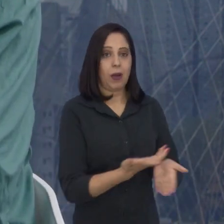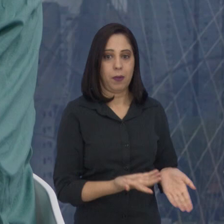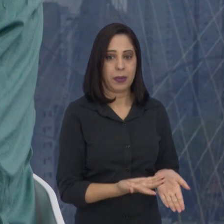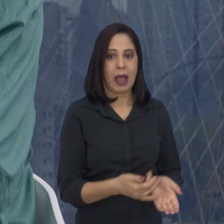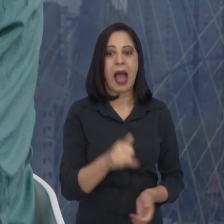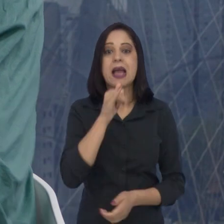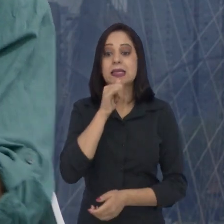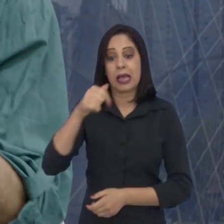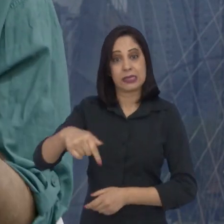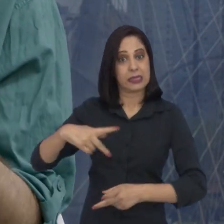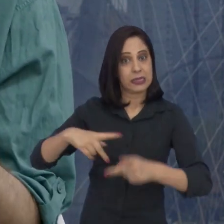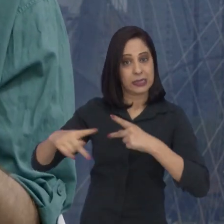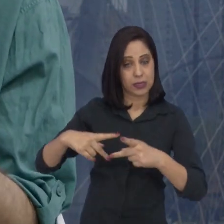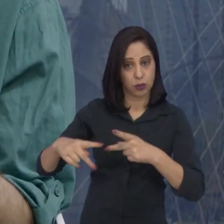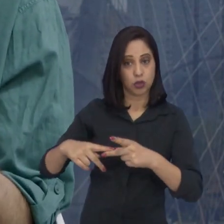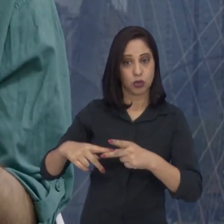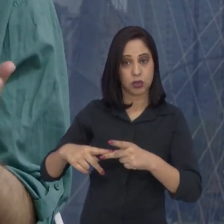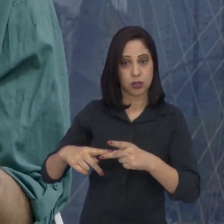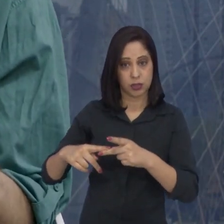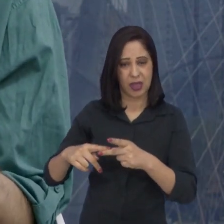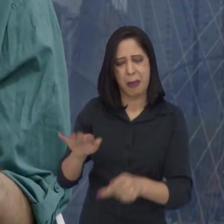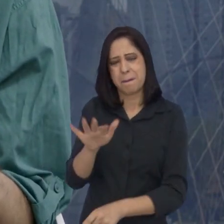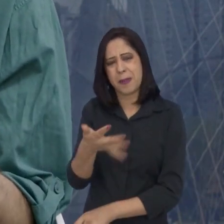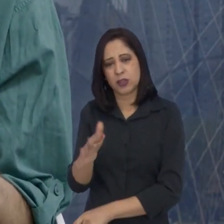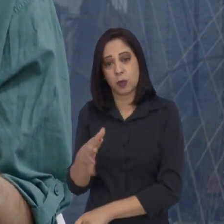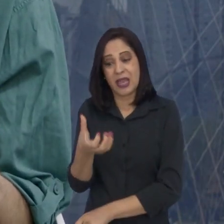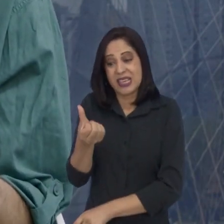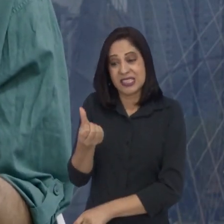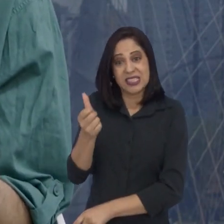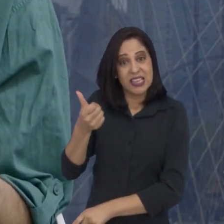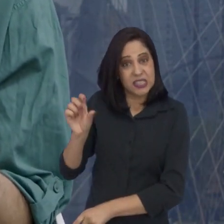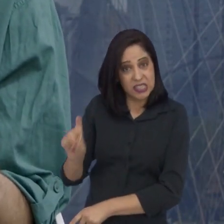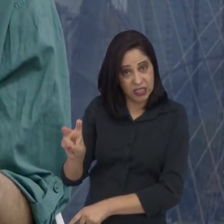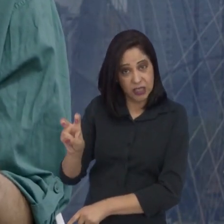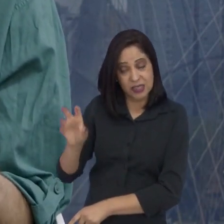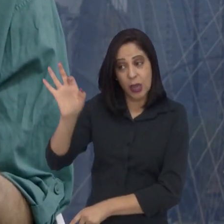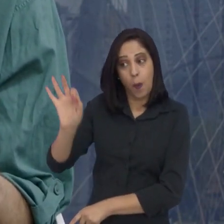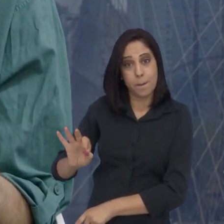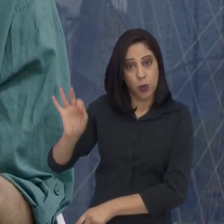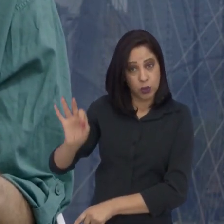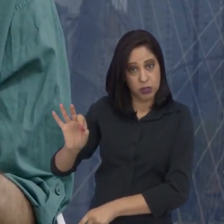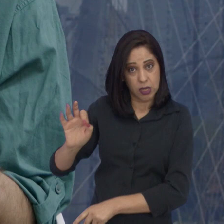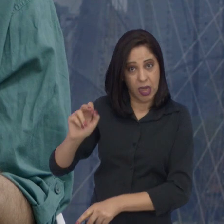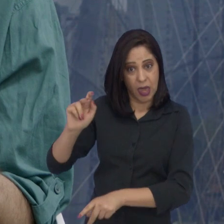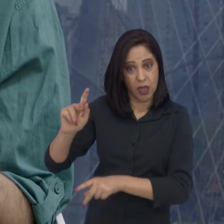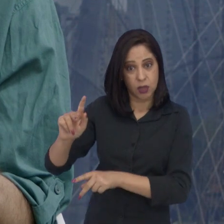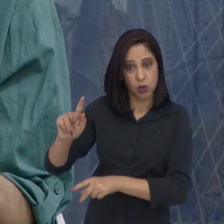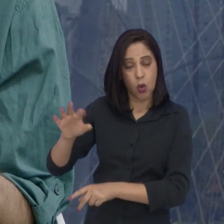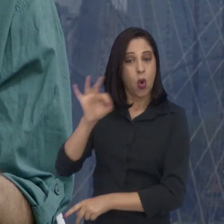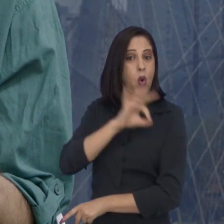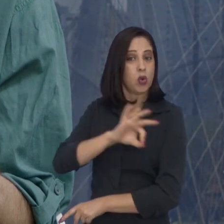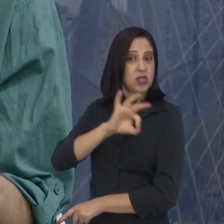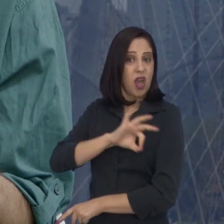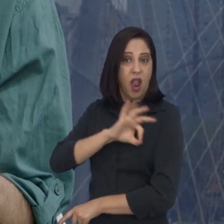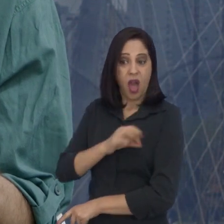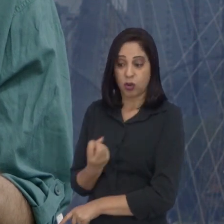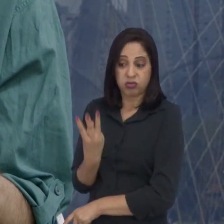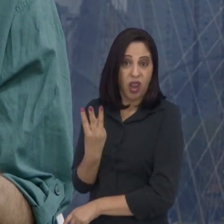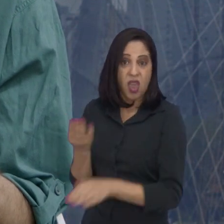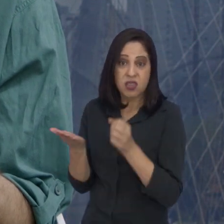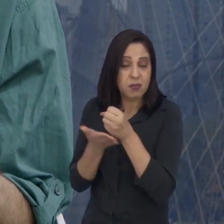como São José, por exemplo, tem mais ou menos 65% da população ganhando 3 salários